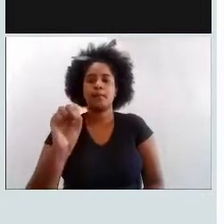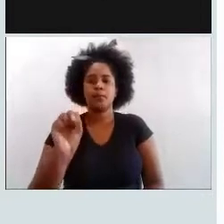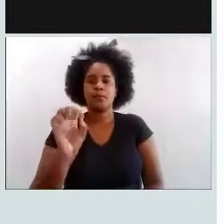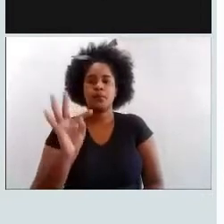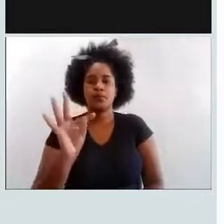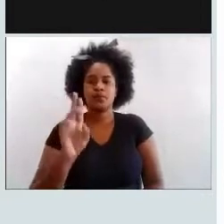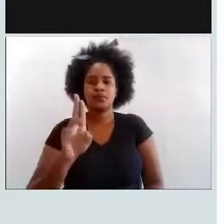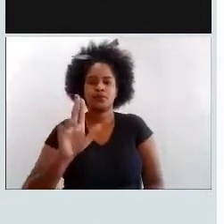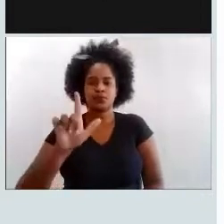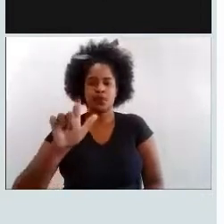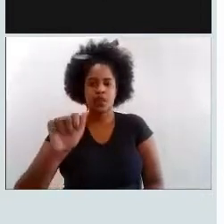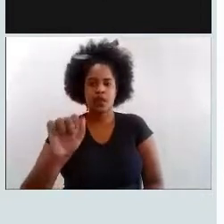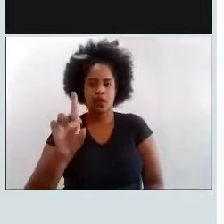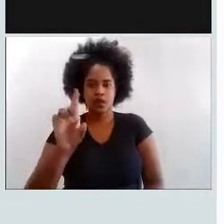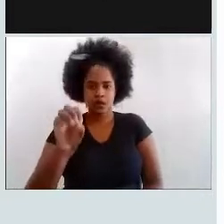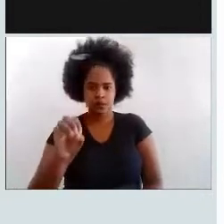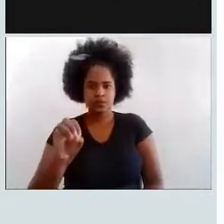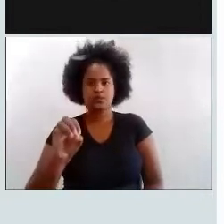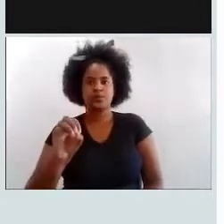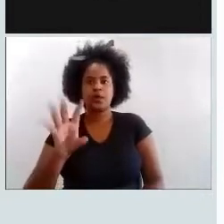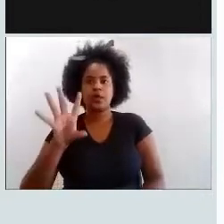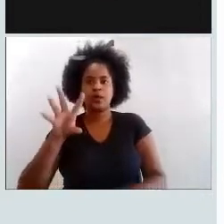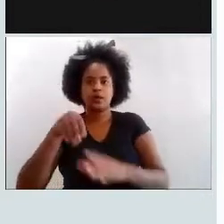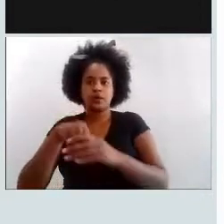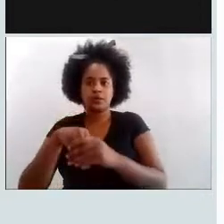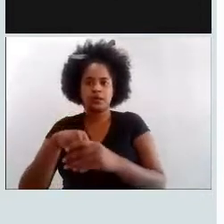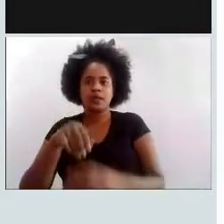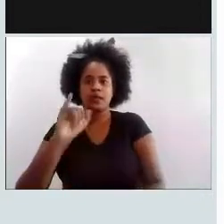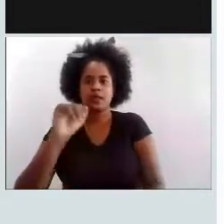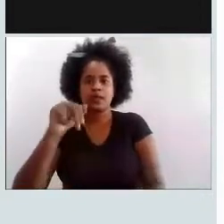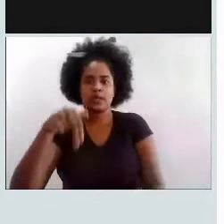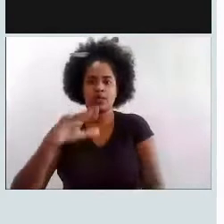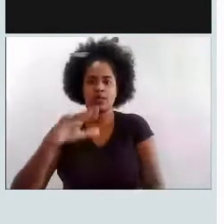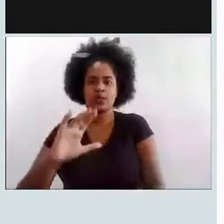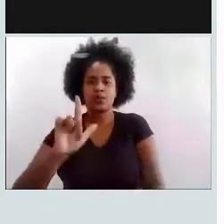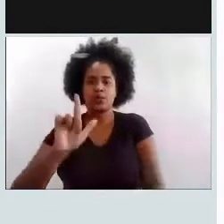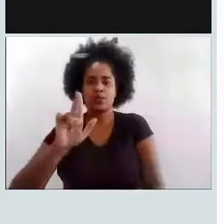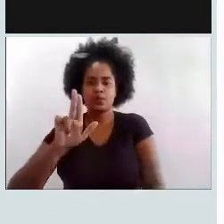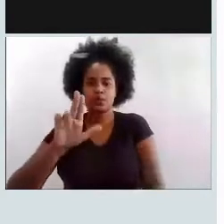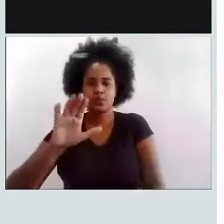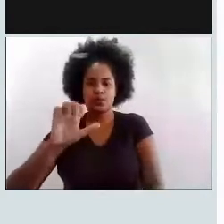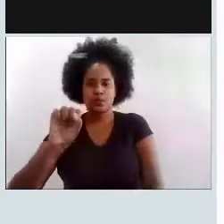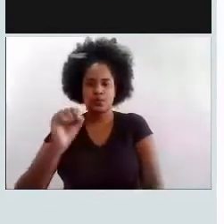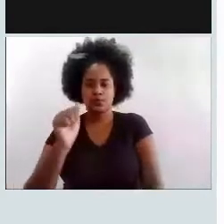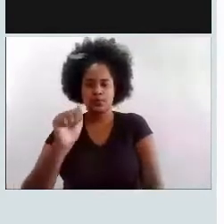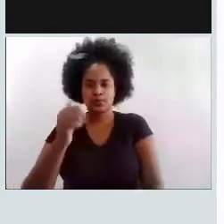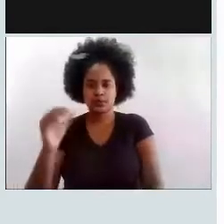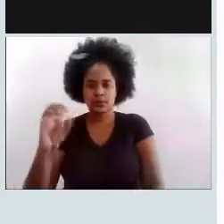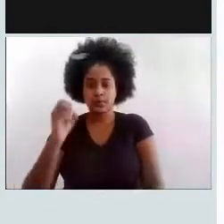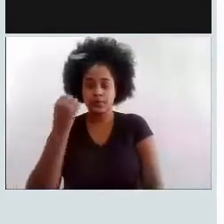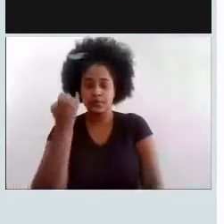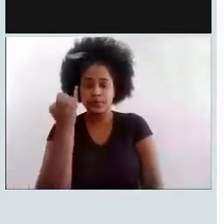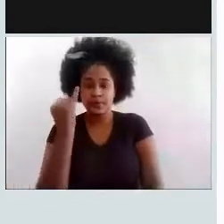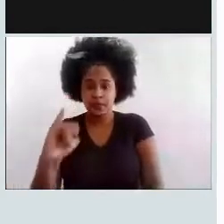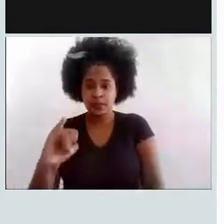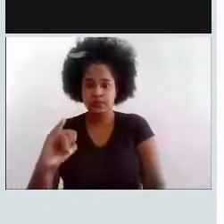Se uma reta possui dois de seus pontos em um plano, então ela está contida no